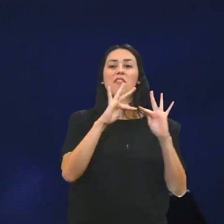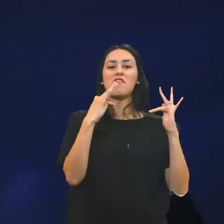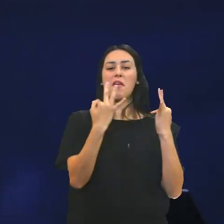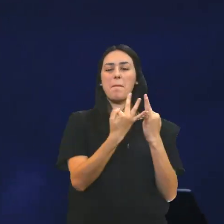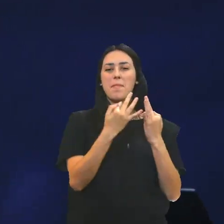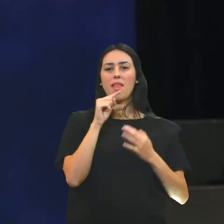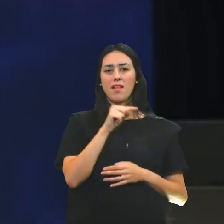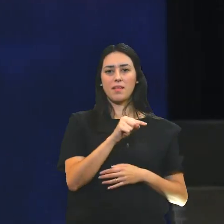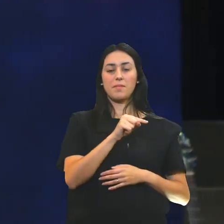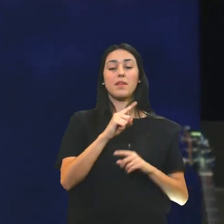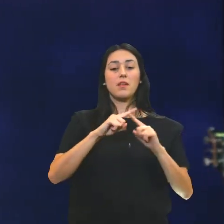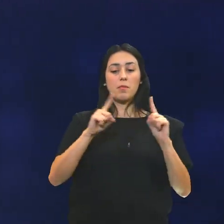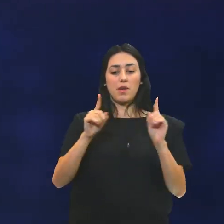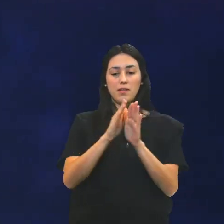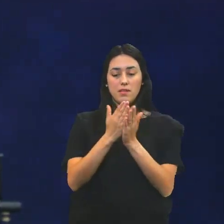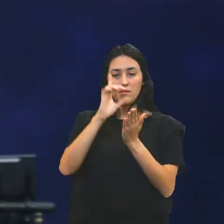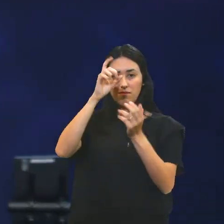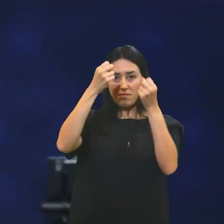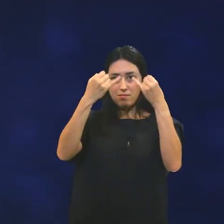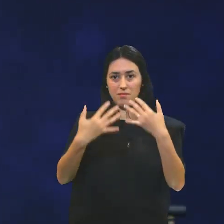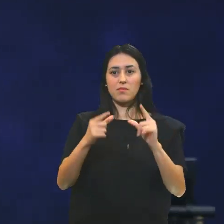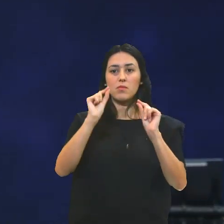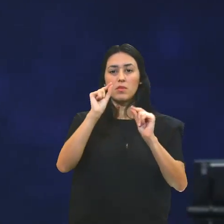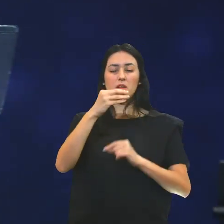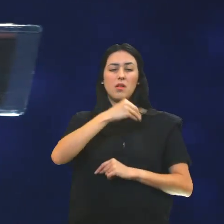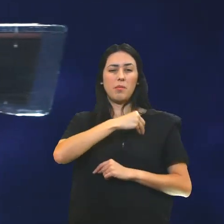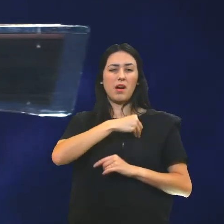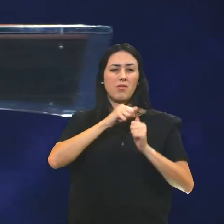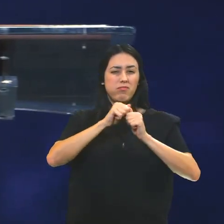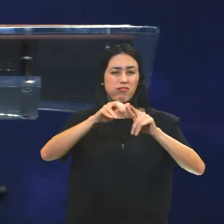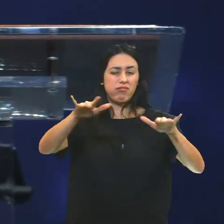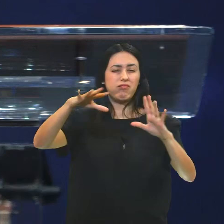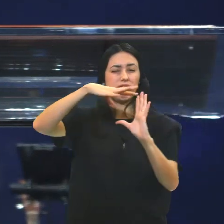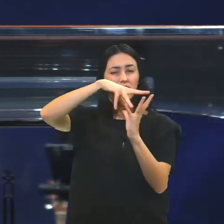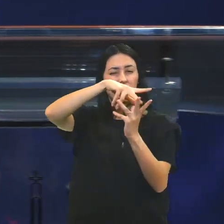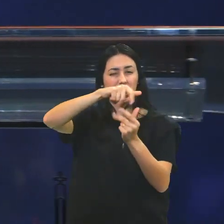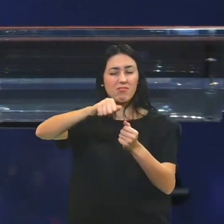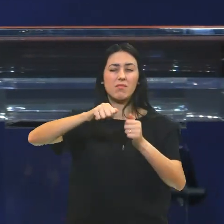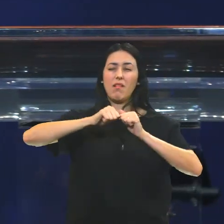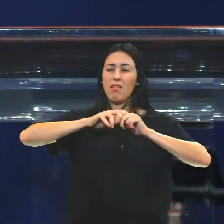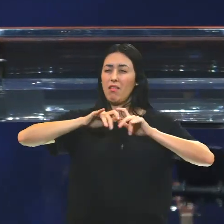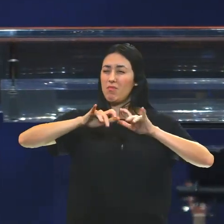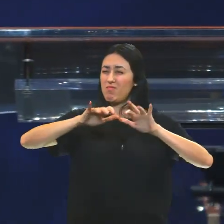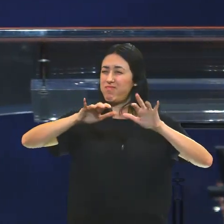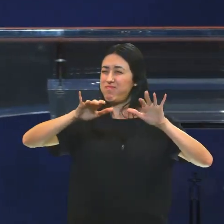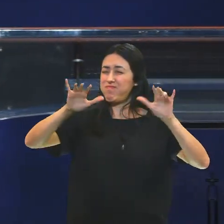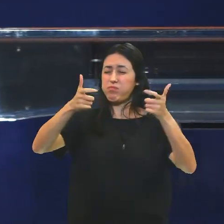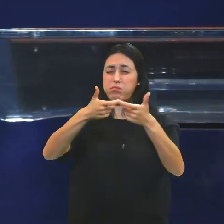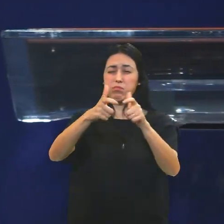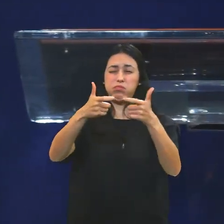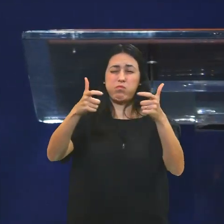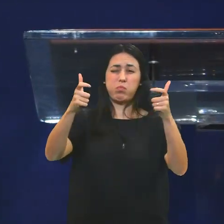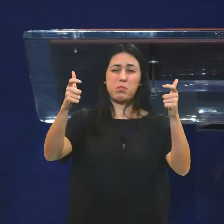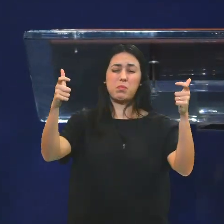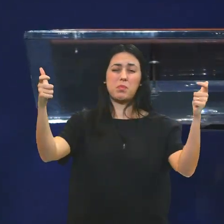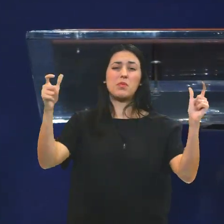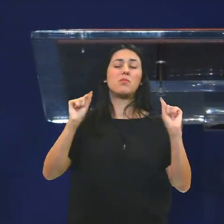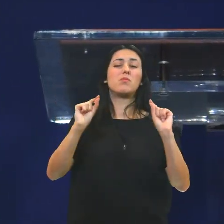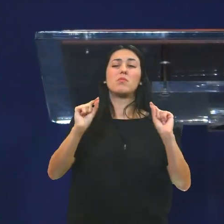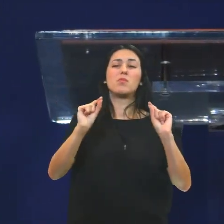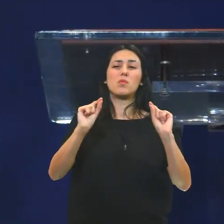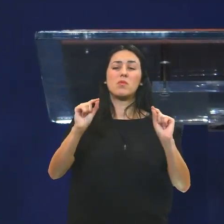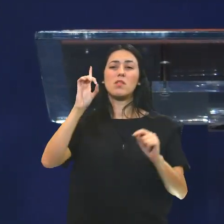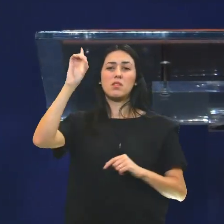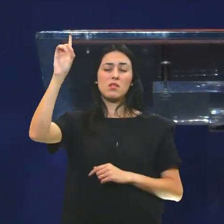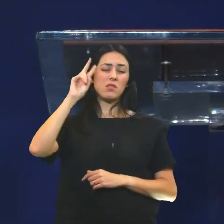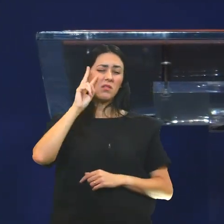Mas a Bíblia vai dizer que o pecado entrou no mundo, e depois do pecado, o pecado foi se espalhando e foi crescendo de tal maneira que Deus disse: